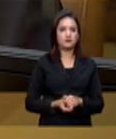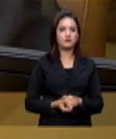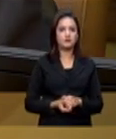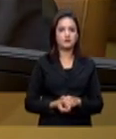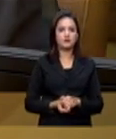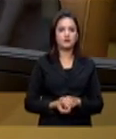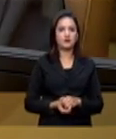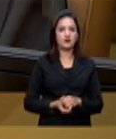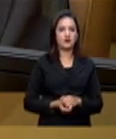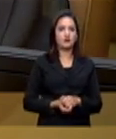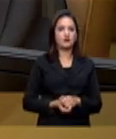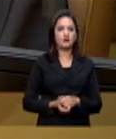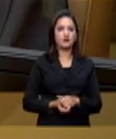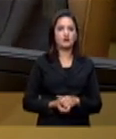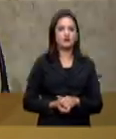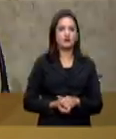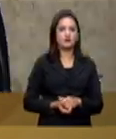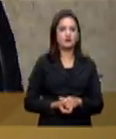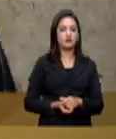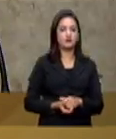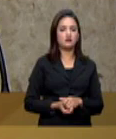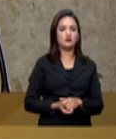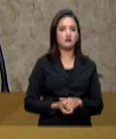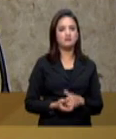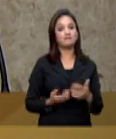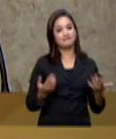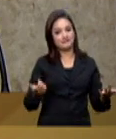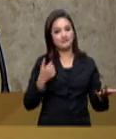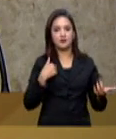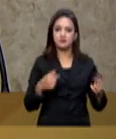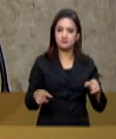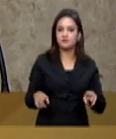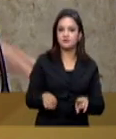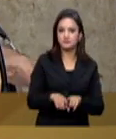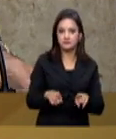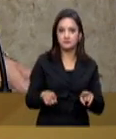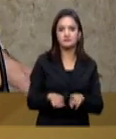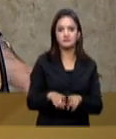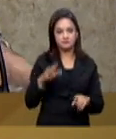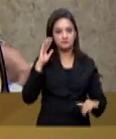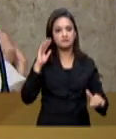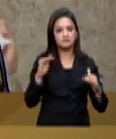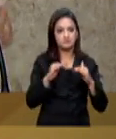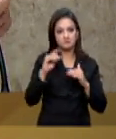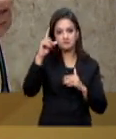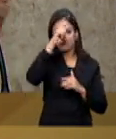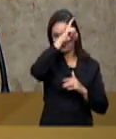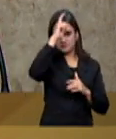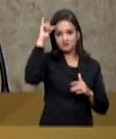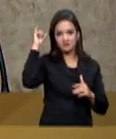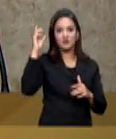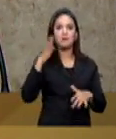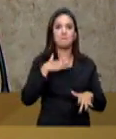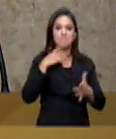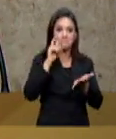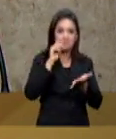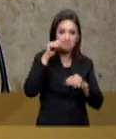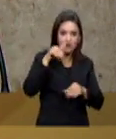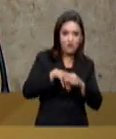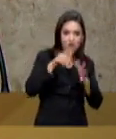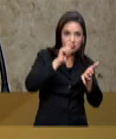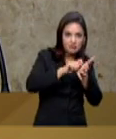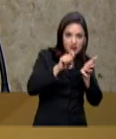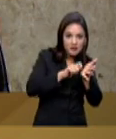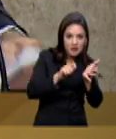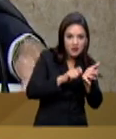Certo. Bom, eu também, à semelhança do ministro Lewandowski, trouxe um voto por escrito, mas o debate foi